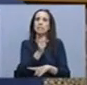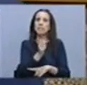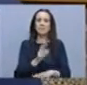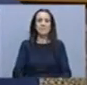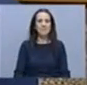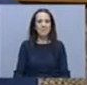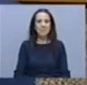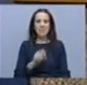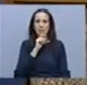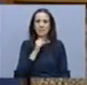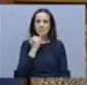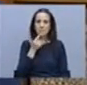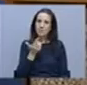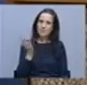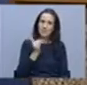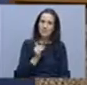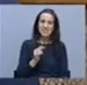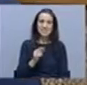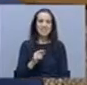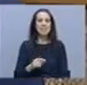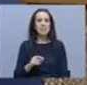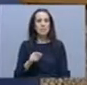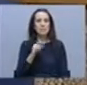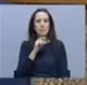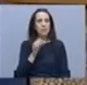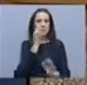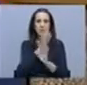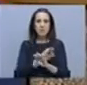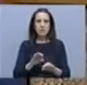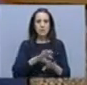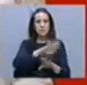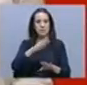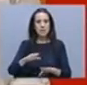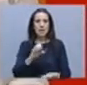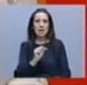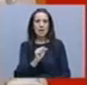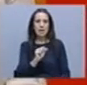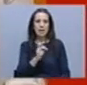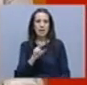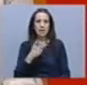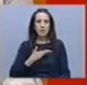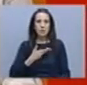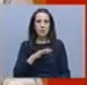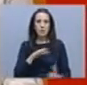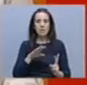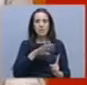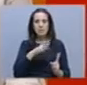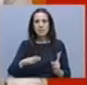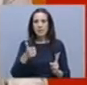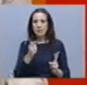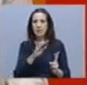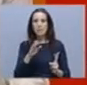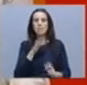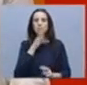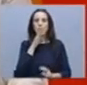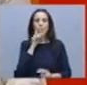com esse cartaz fantástico. Na Serra da Gardunha e na Cova da Beira. Tem passeios também no comboio turístico